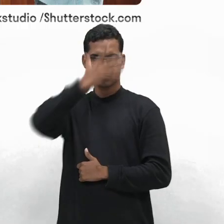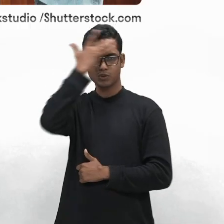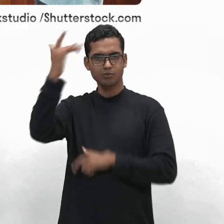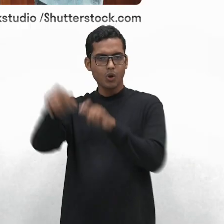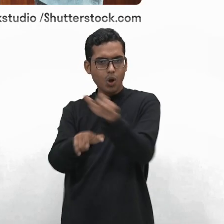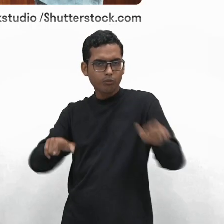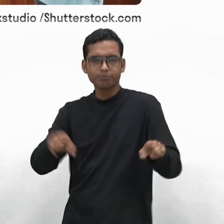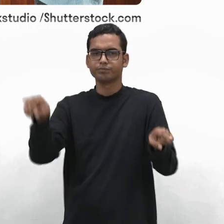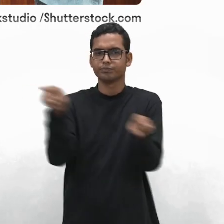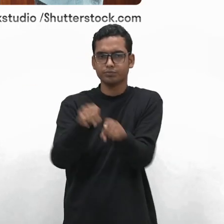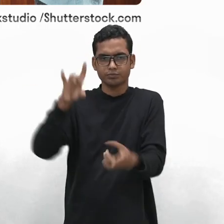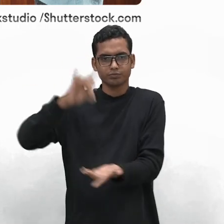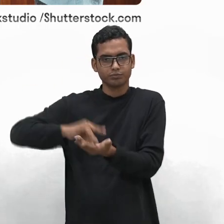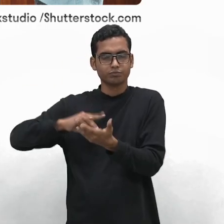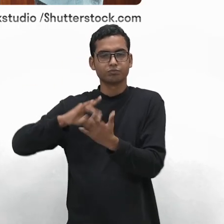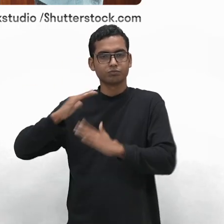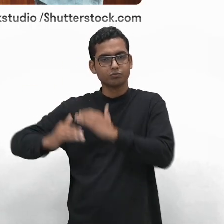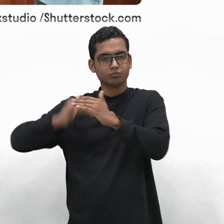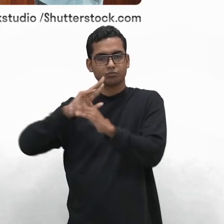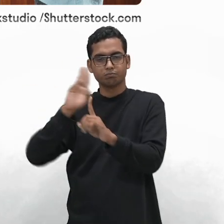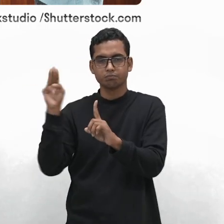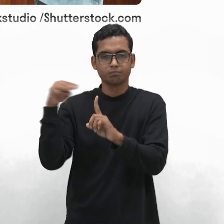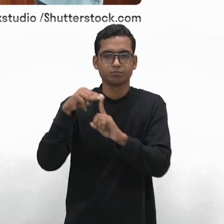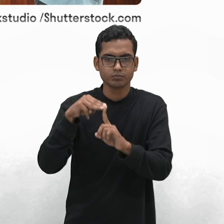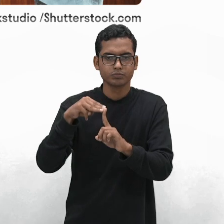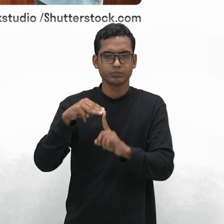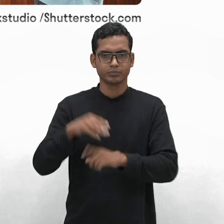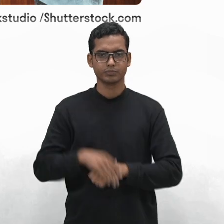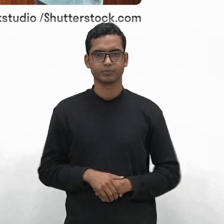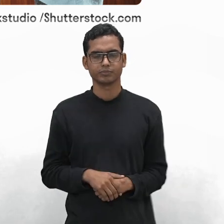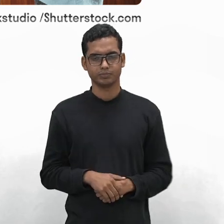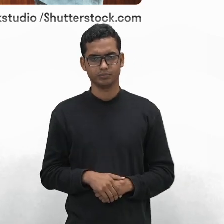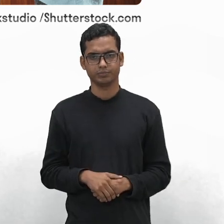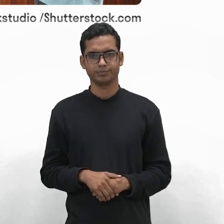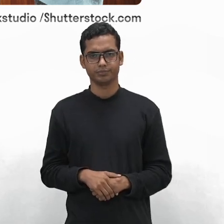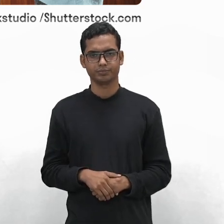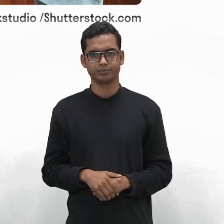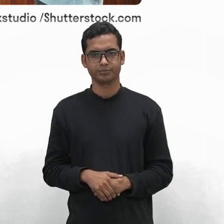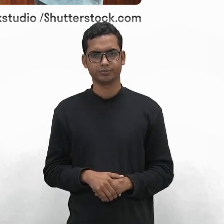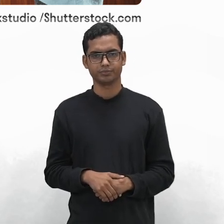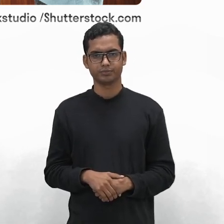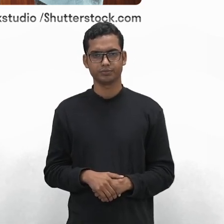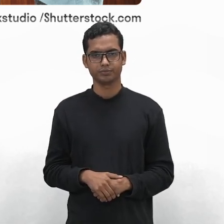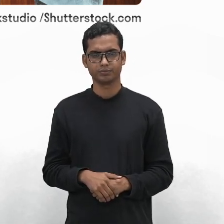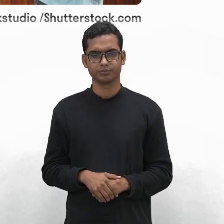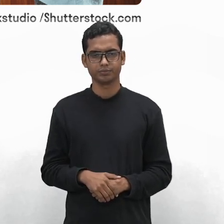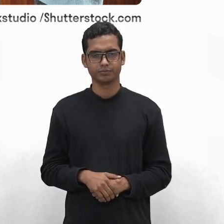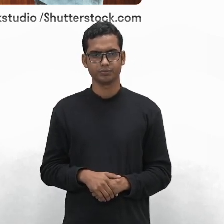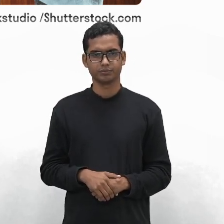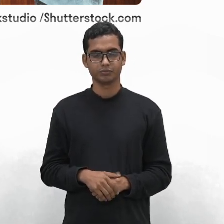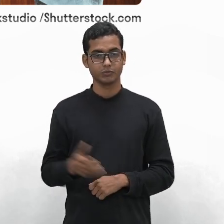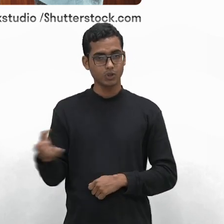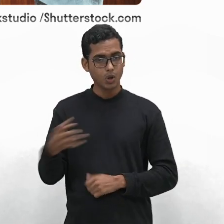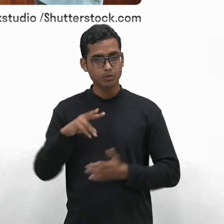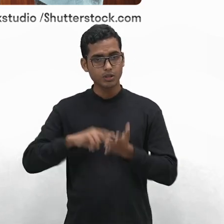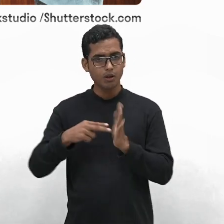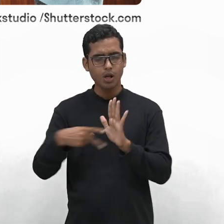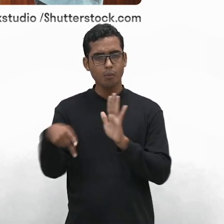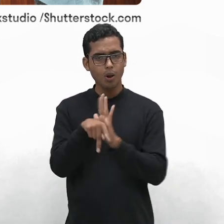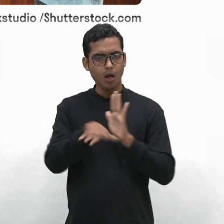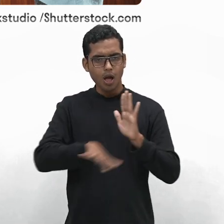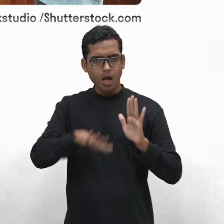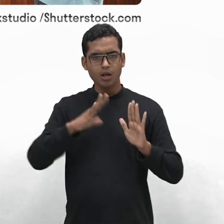construção de metas. Aquilo que eu falei para vocês, não é? Essa ressignificação das práticas corporais